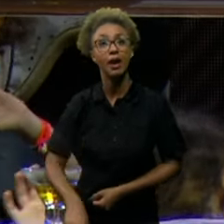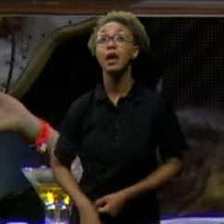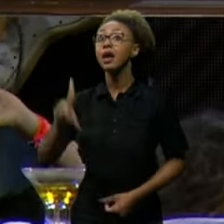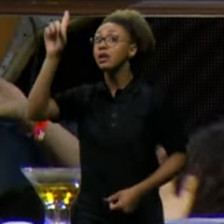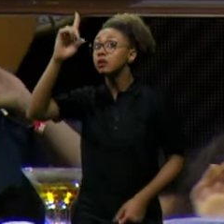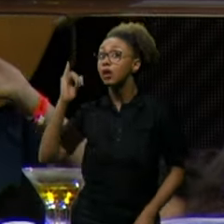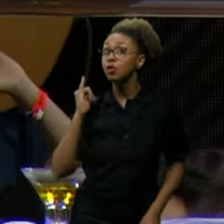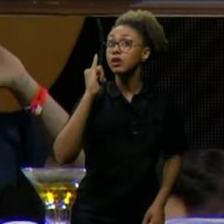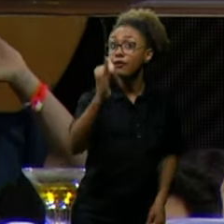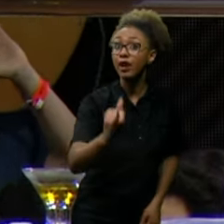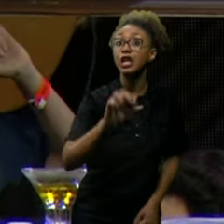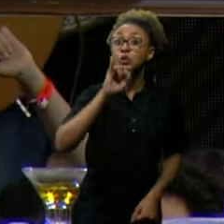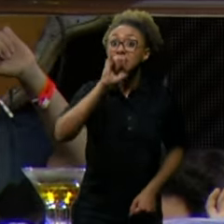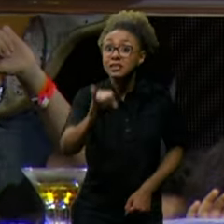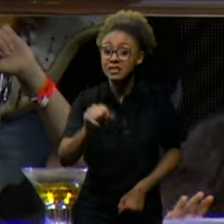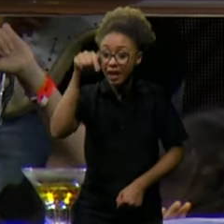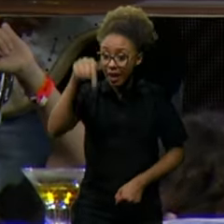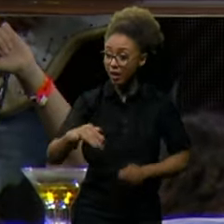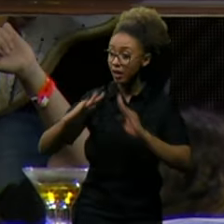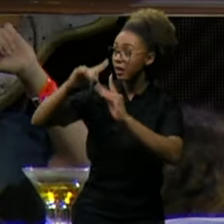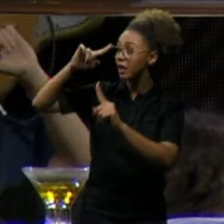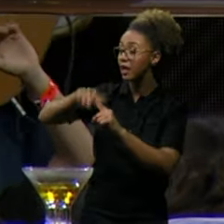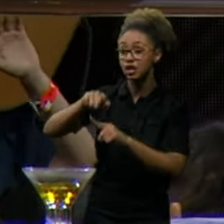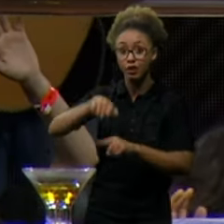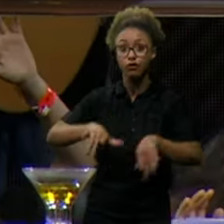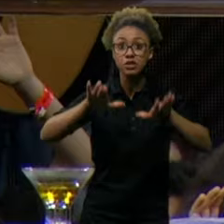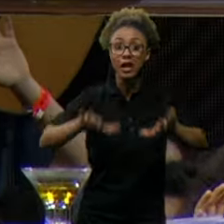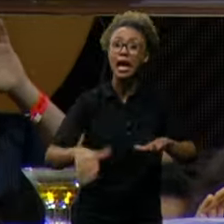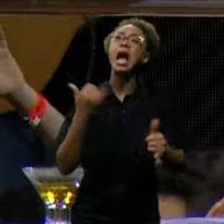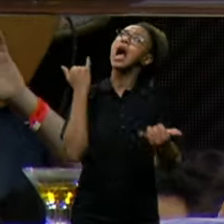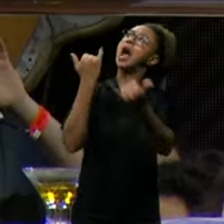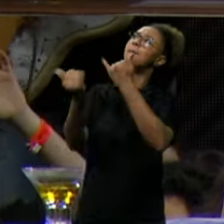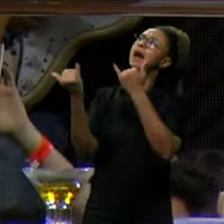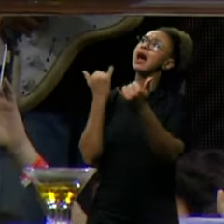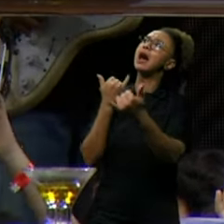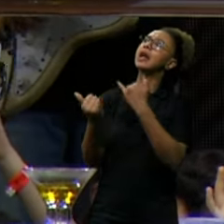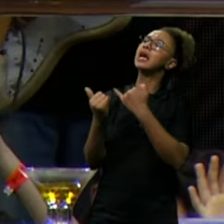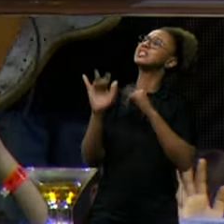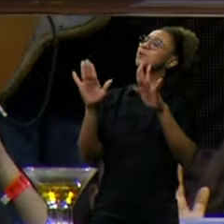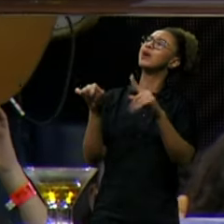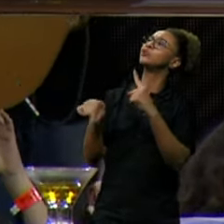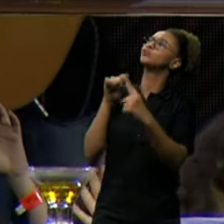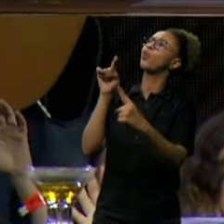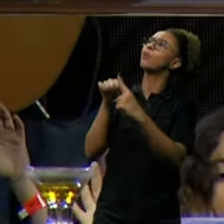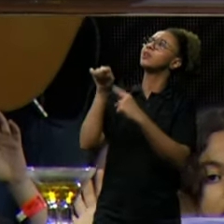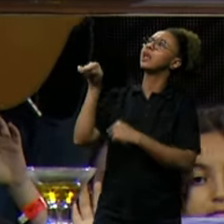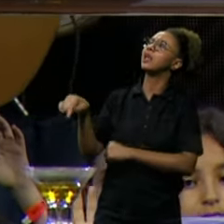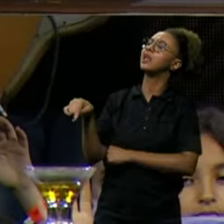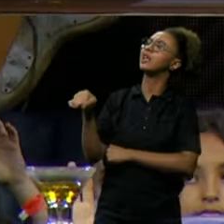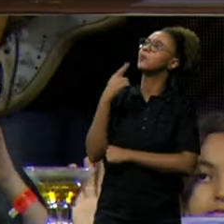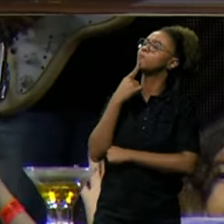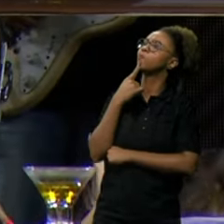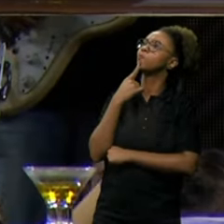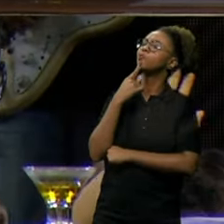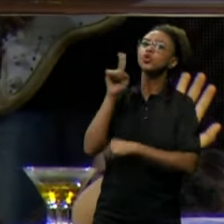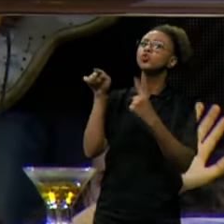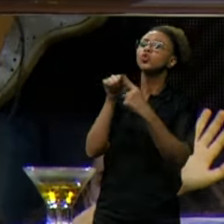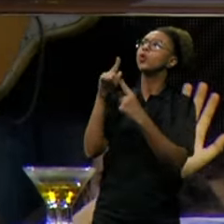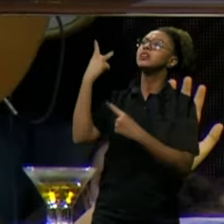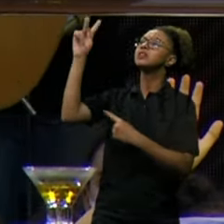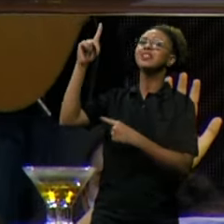se a igreja que você está parece com que ele falou mas não combina com propósito que eles copiou Só